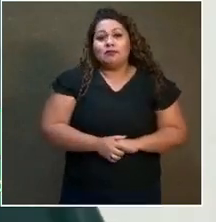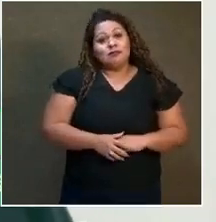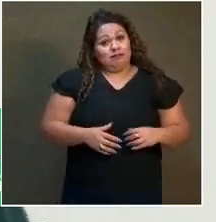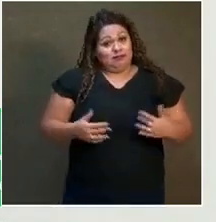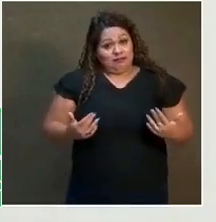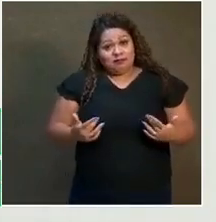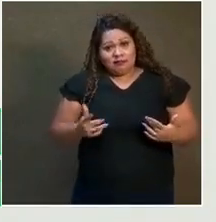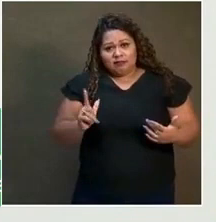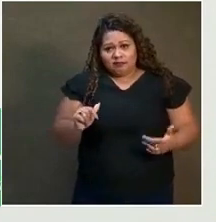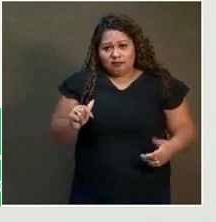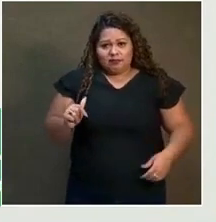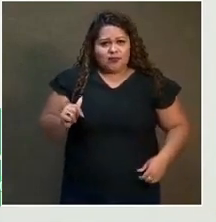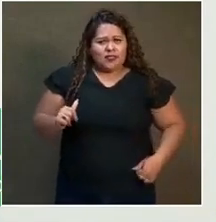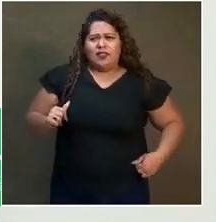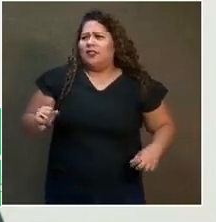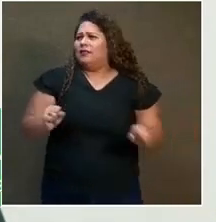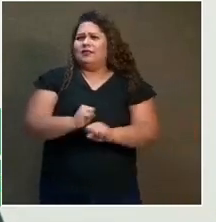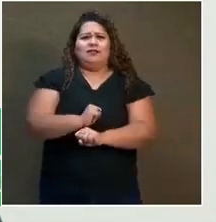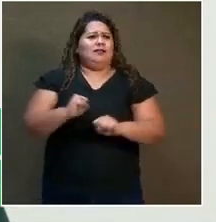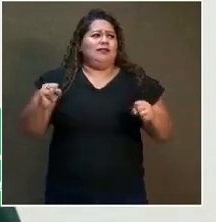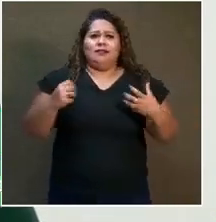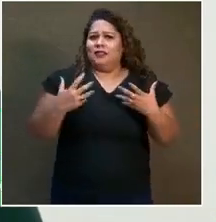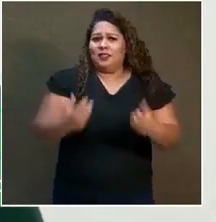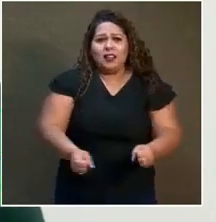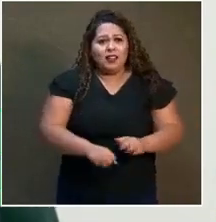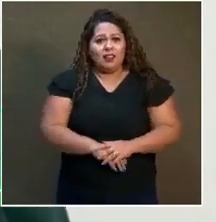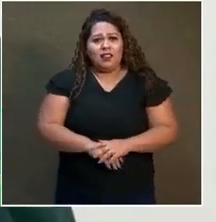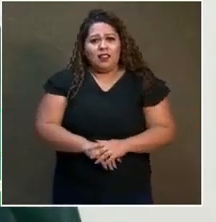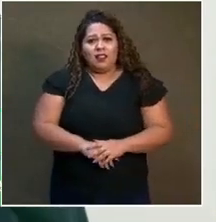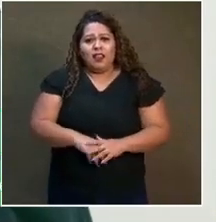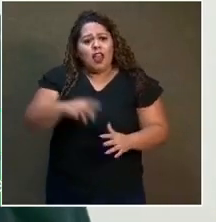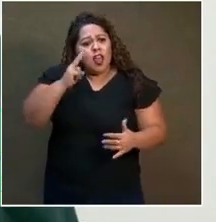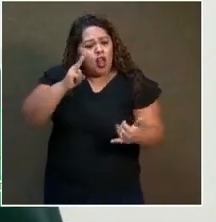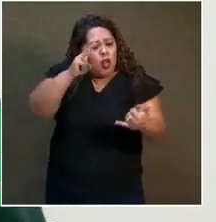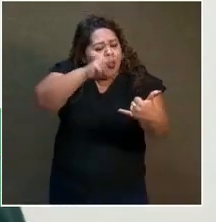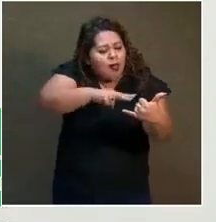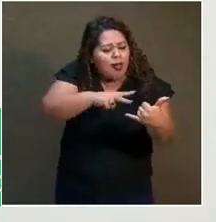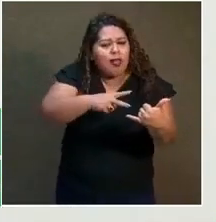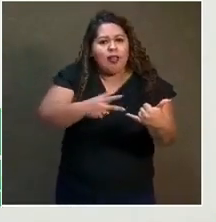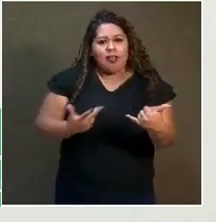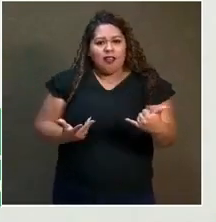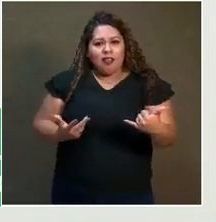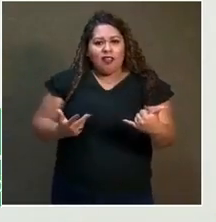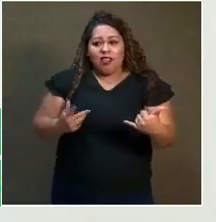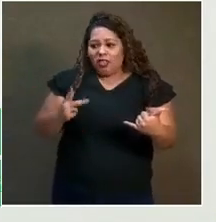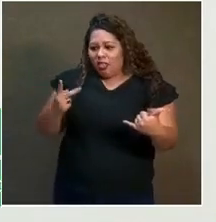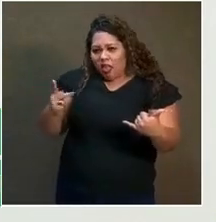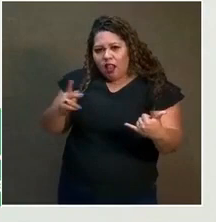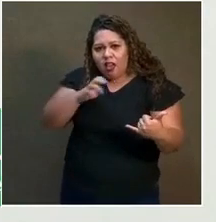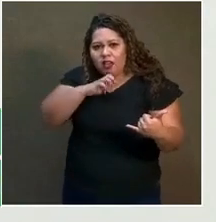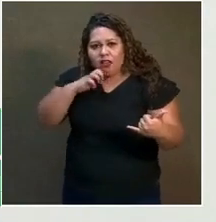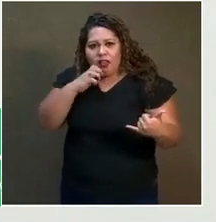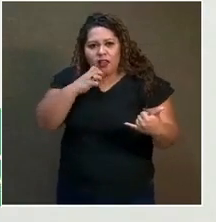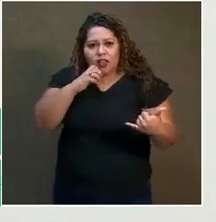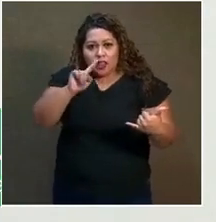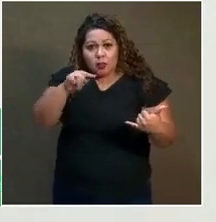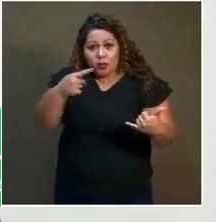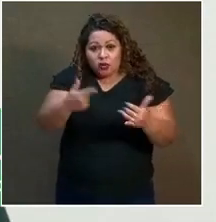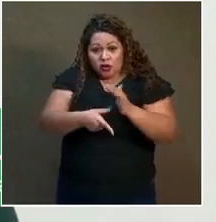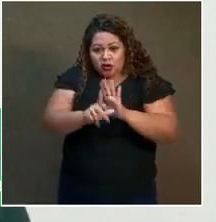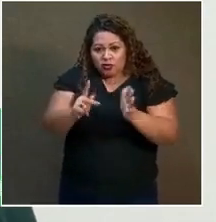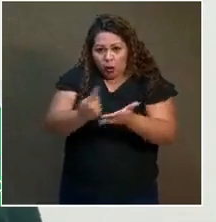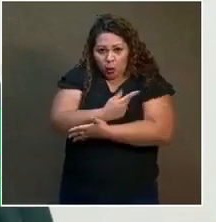É completamente inaceitável ele ter mexido no telefone após ter acontecido no dia